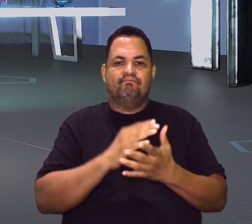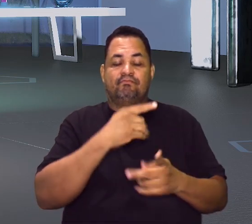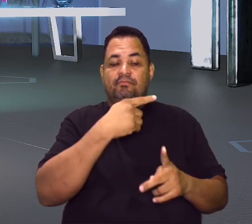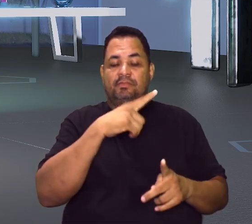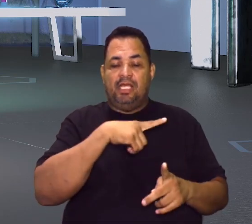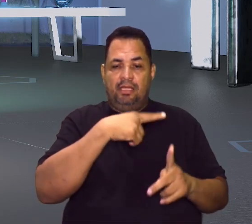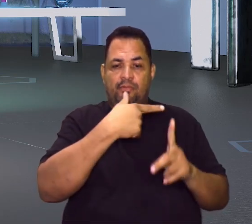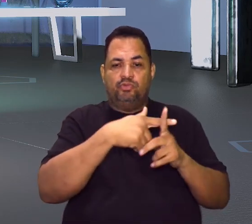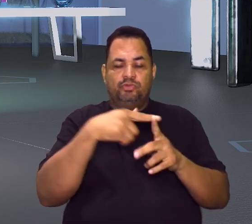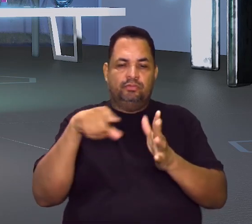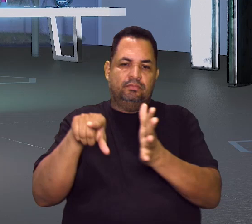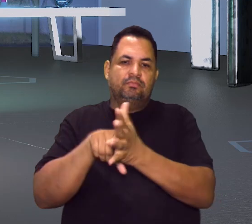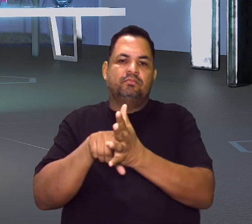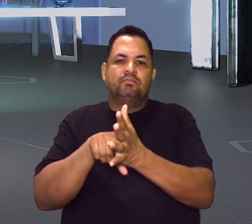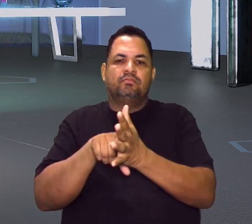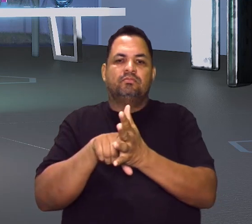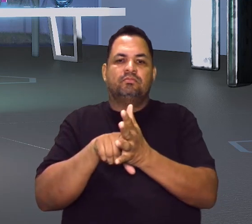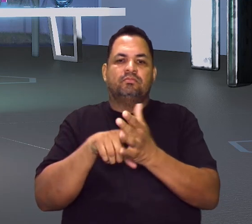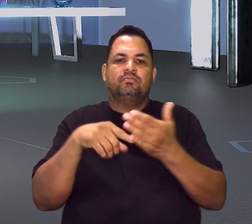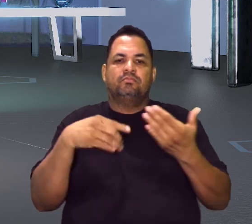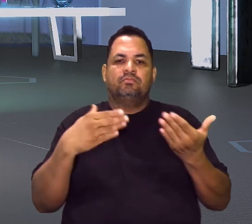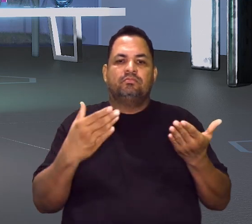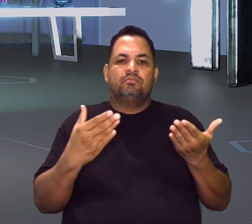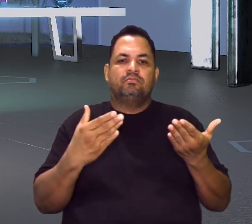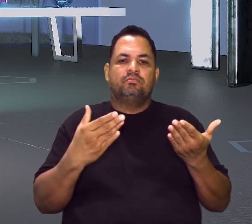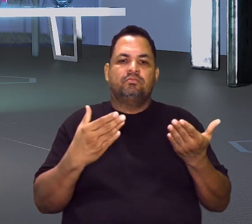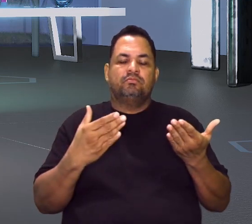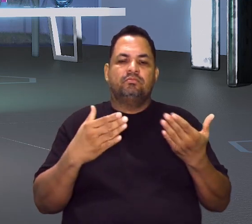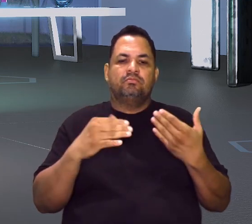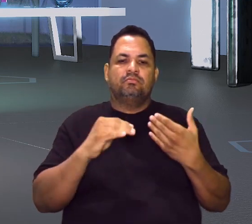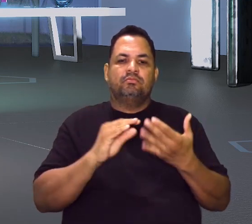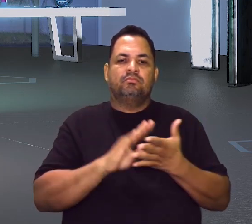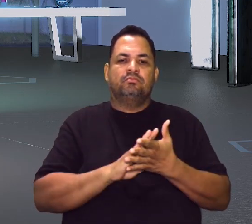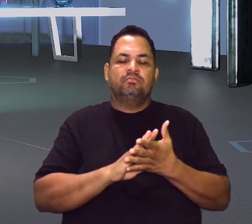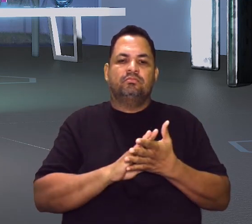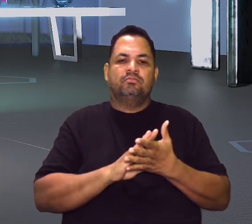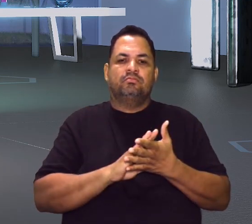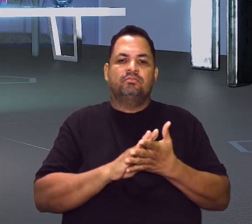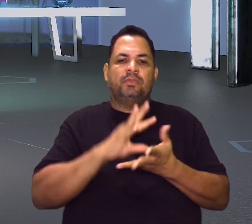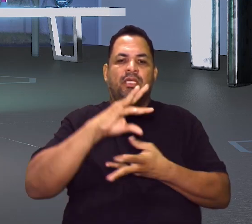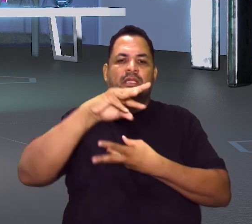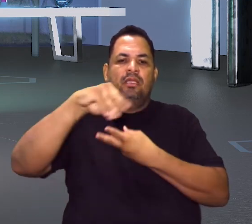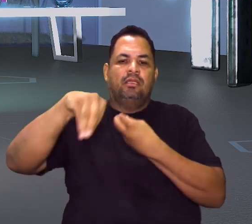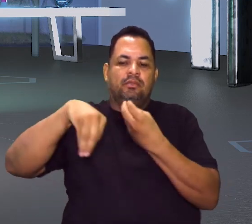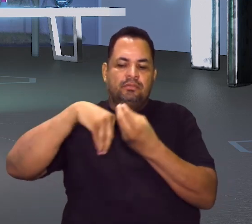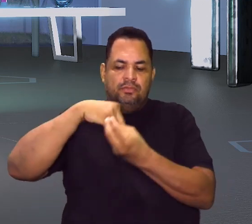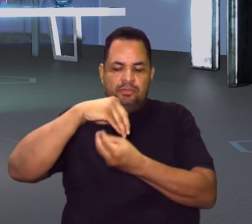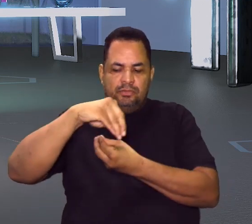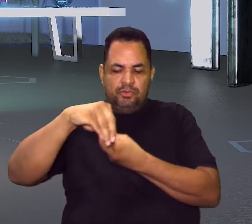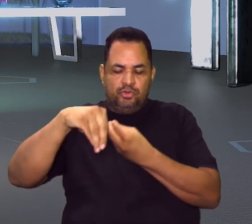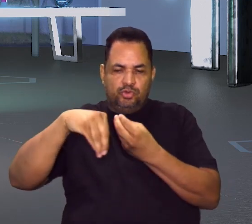polar. Ainda mais quanto à solubilidade.